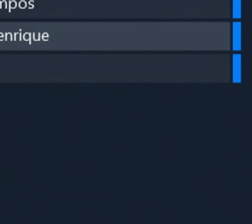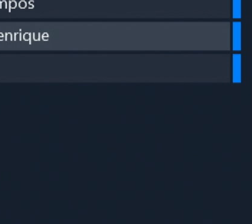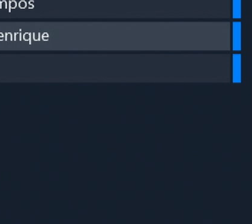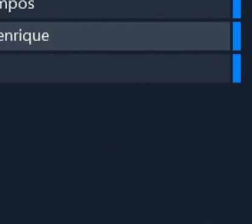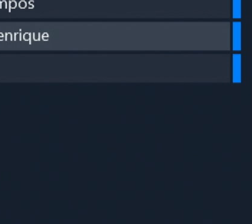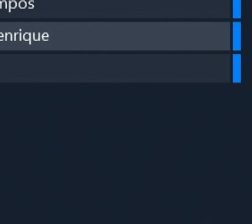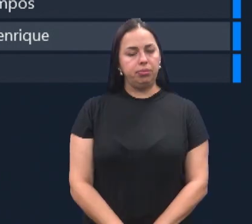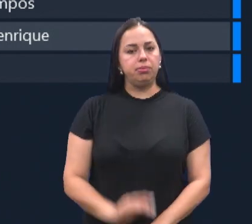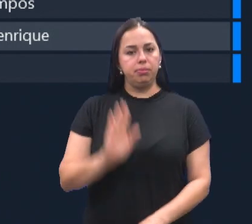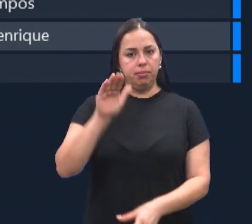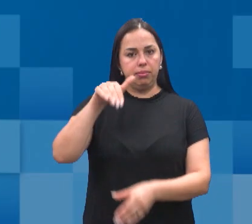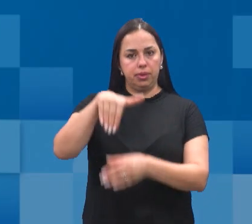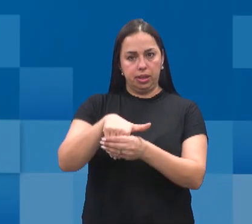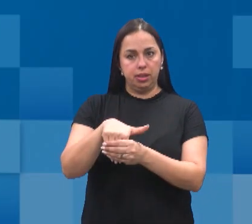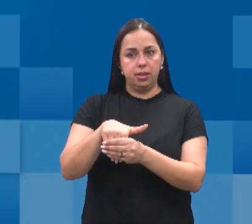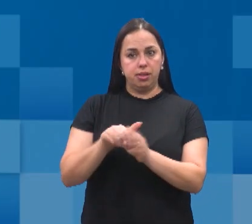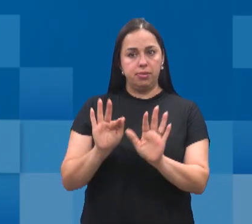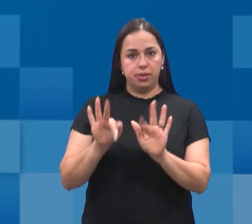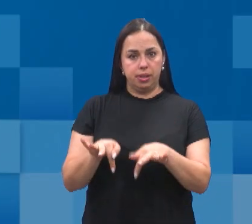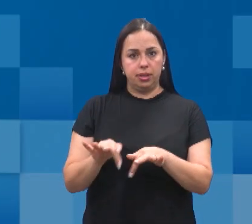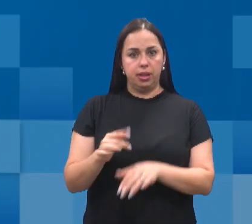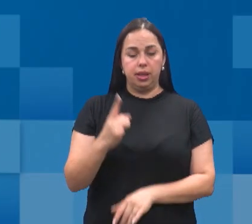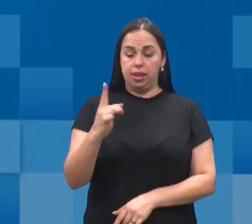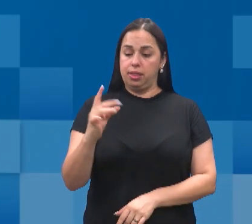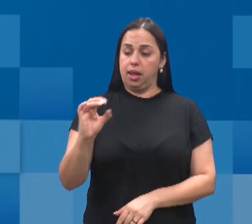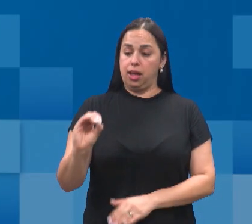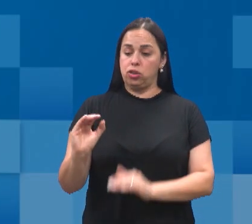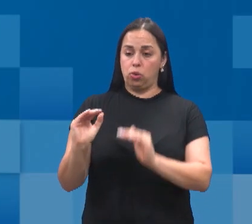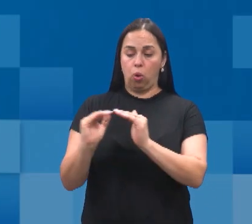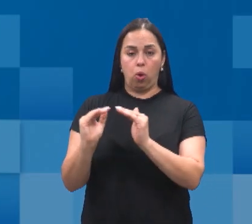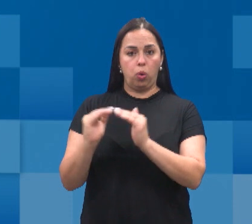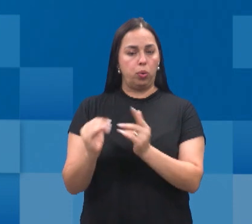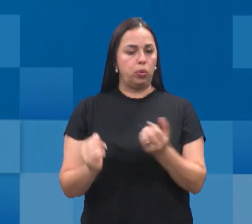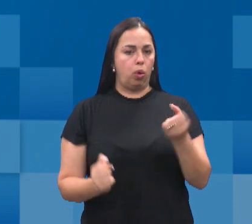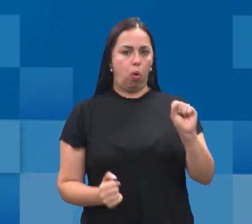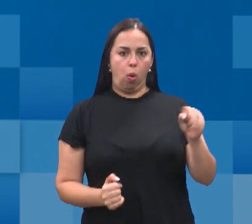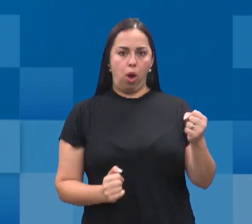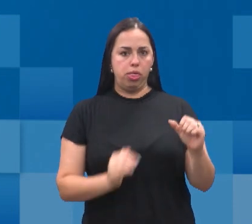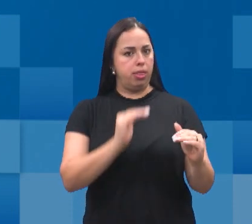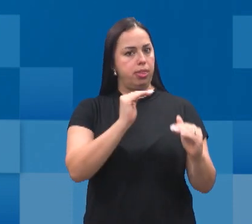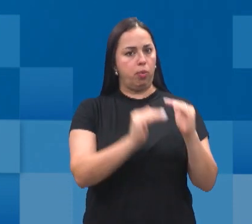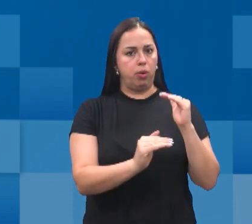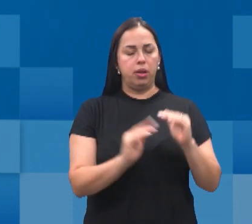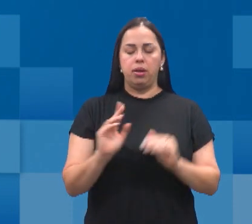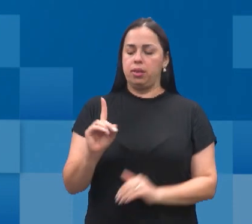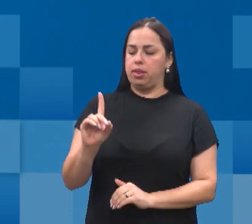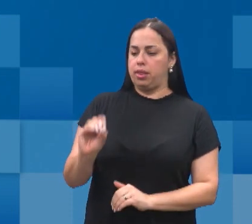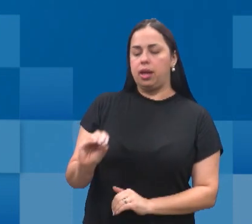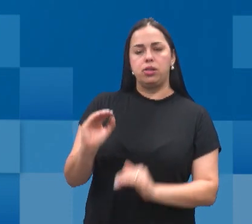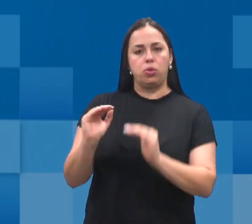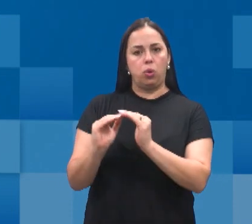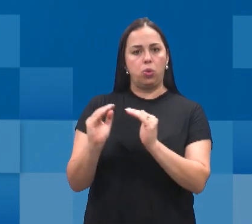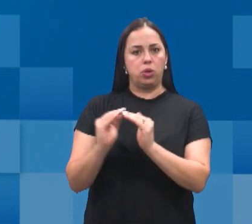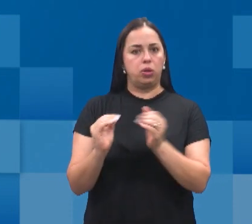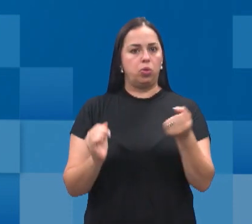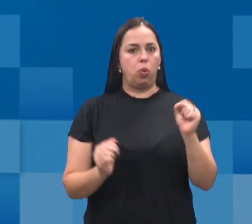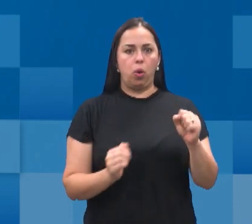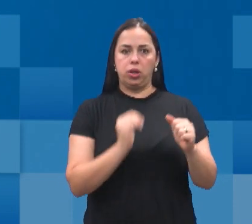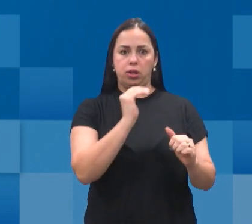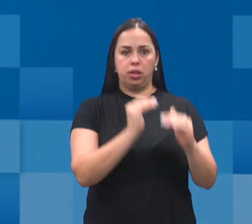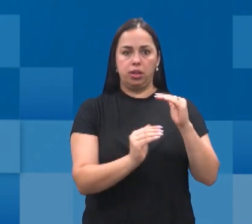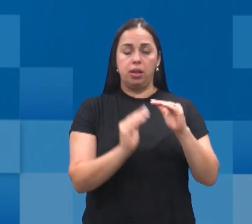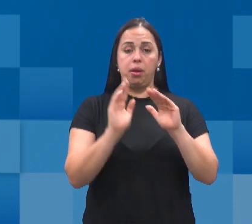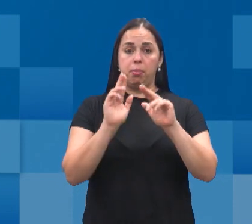Encerrada a votação. 10 votos favoráveis, 8 votos contrários. Com 10 votos favoráveis, 8 votos contrários, o veto